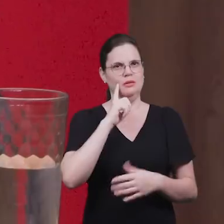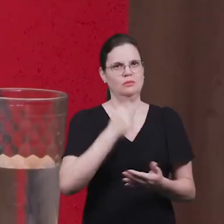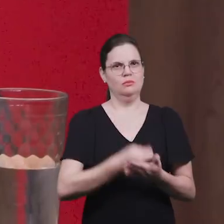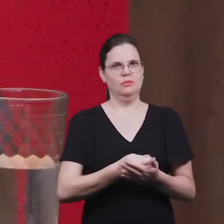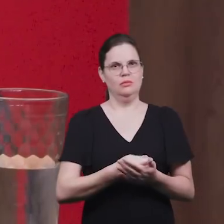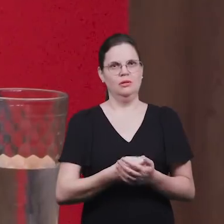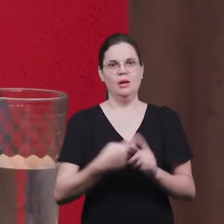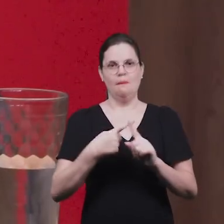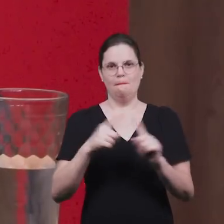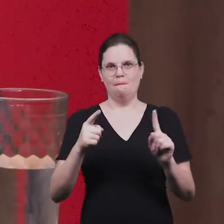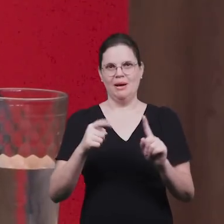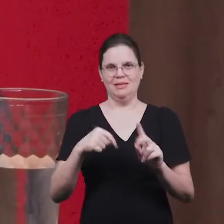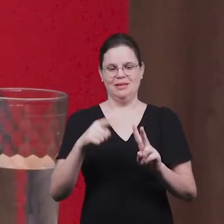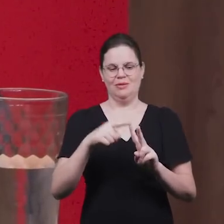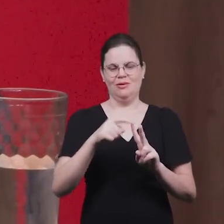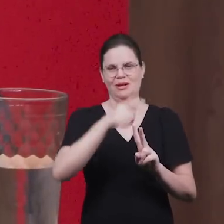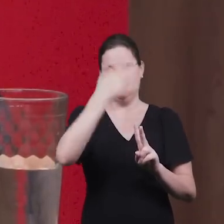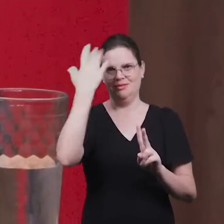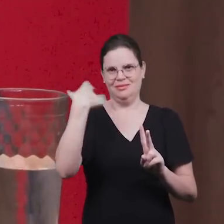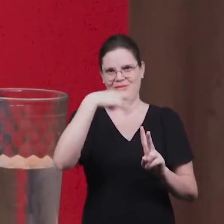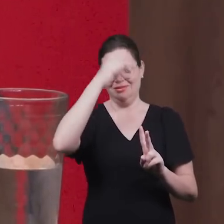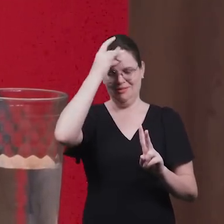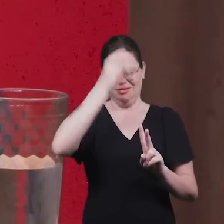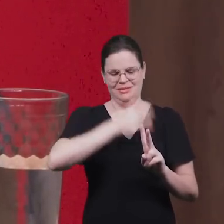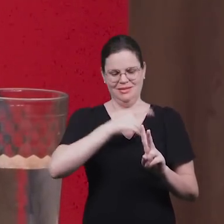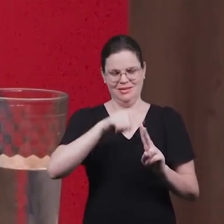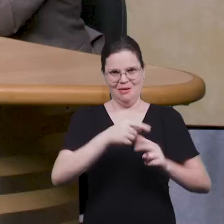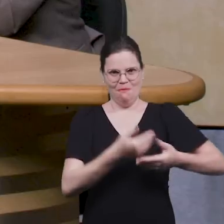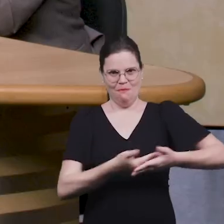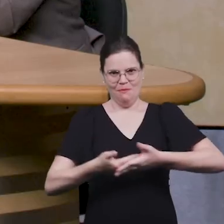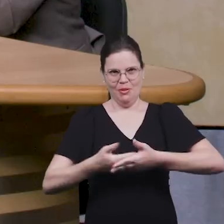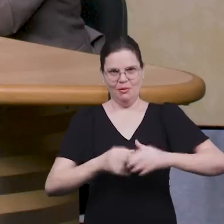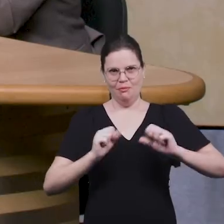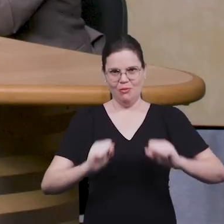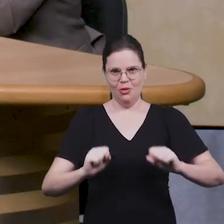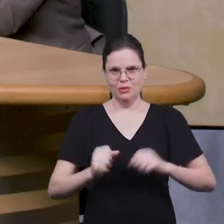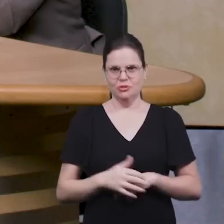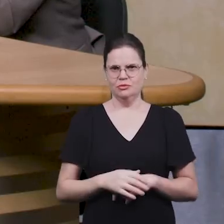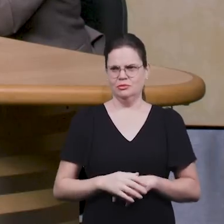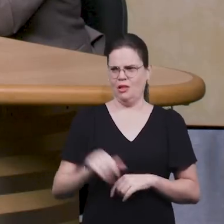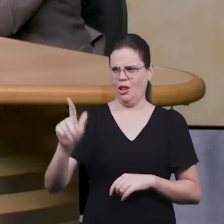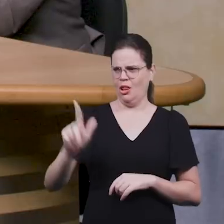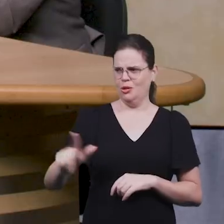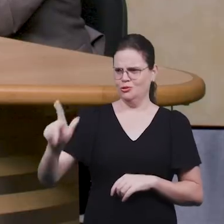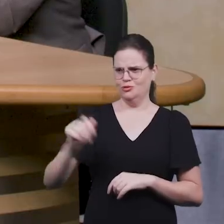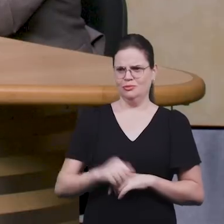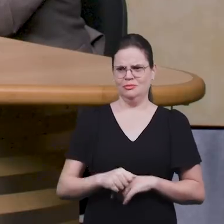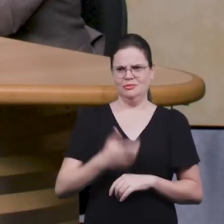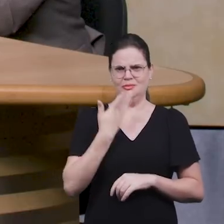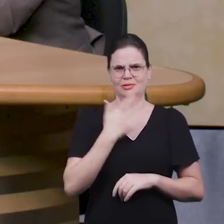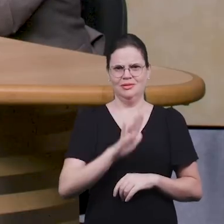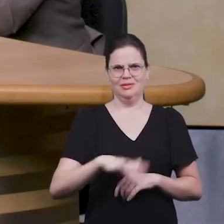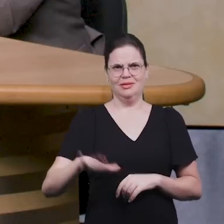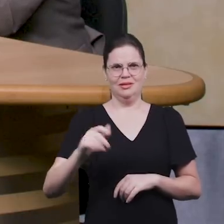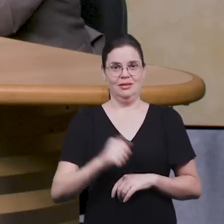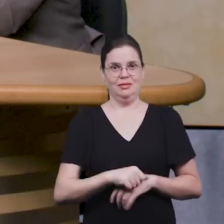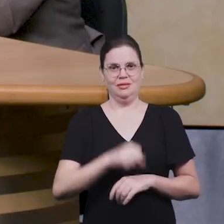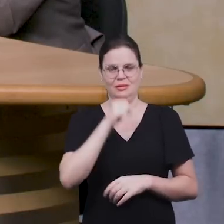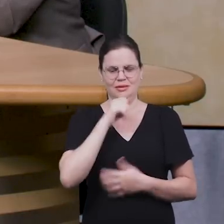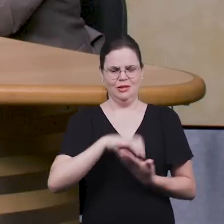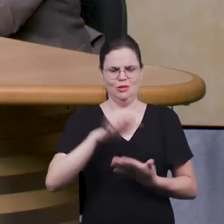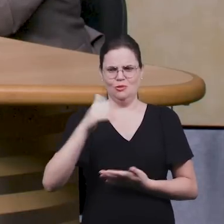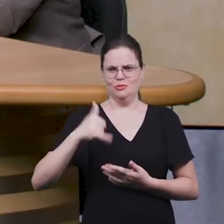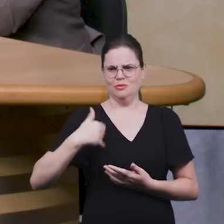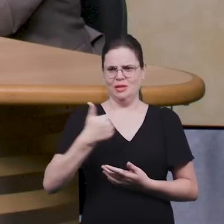criança pode ser batizada com o Espírito Santo? Para você, depois o Marcelo pode comentar. Claro que pode. Criança, o